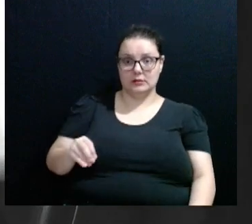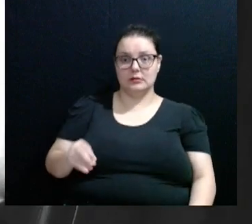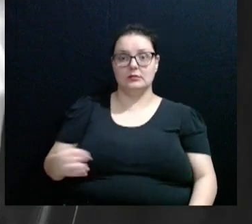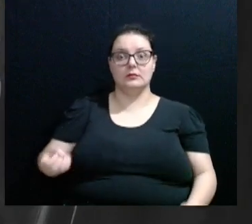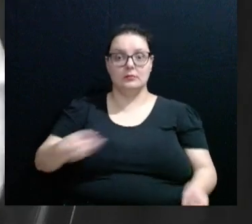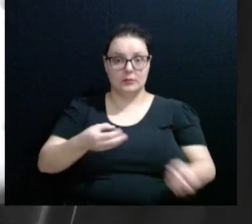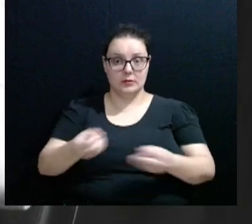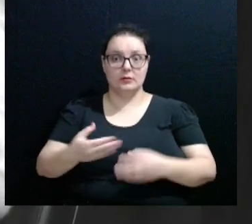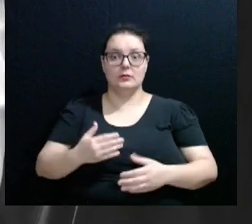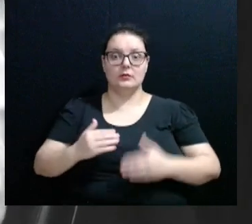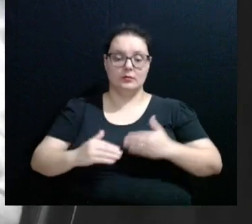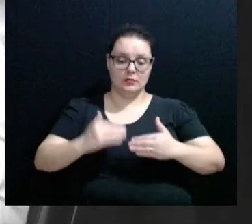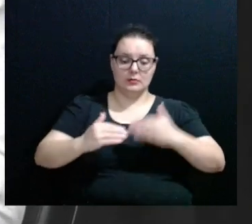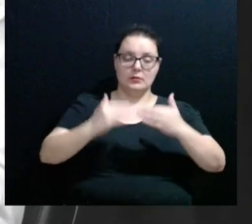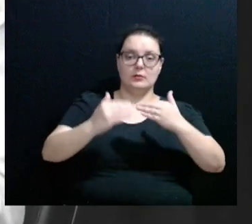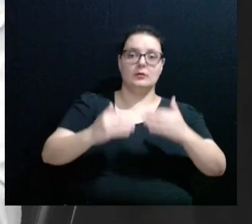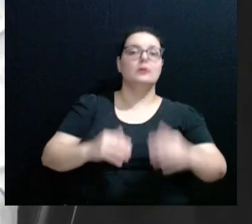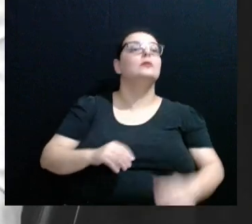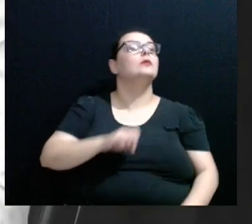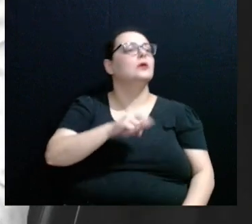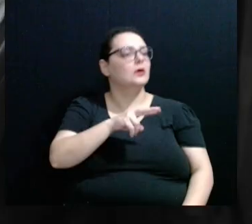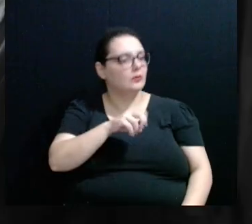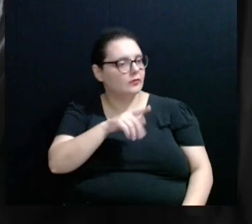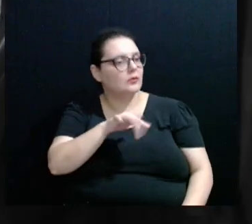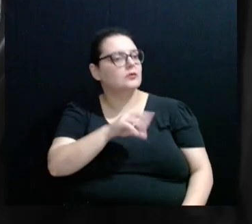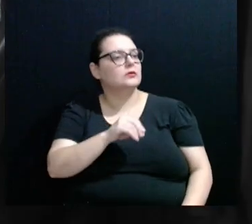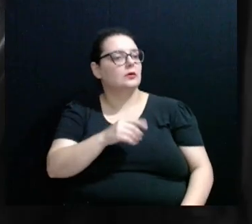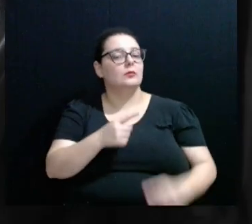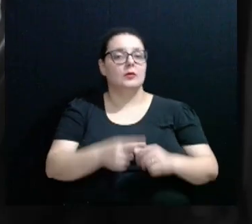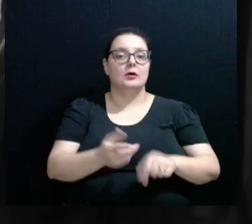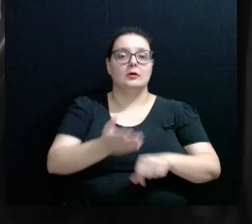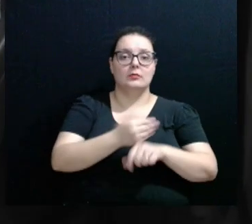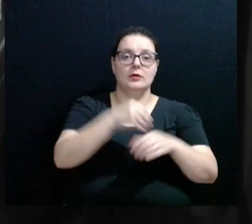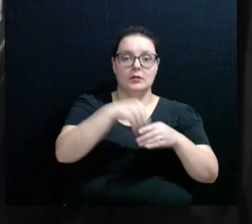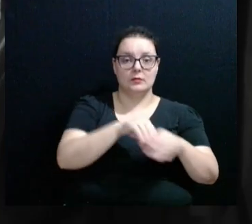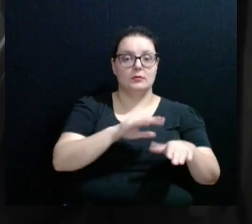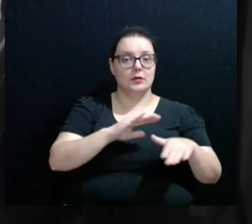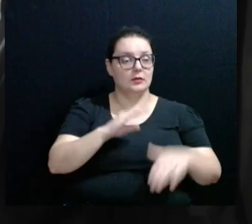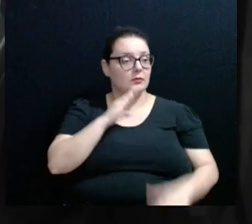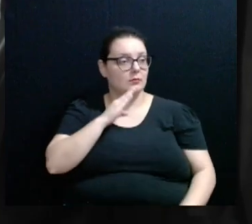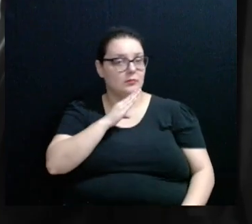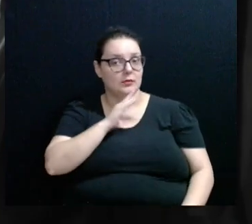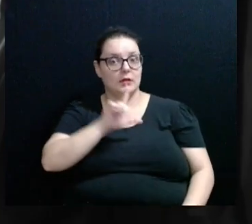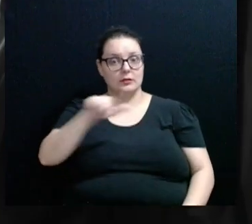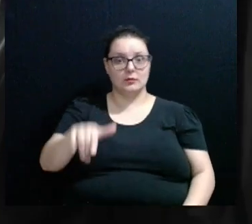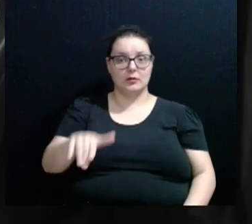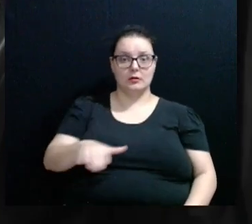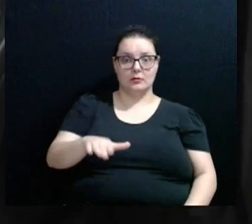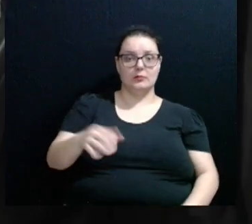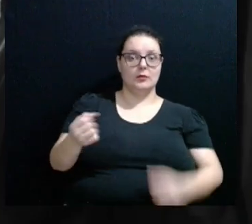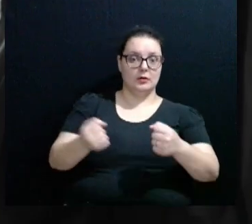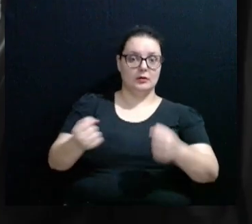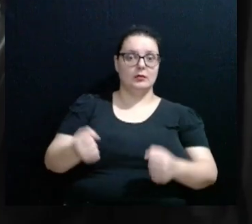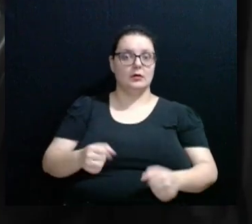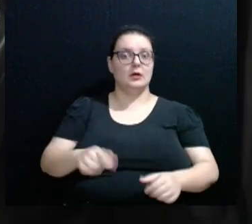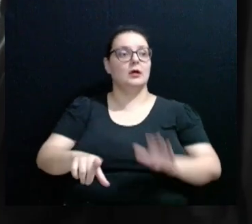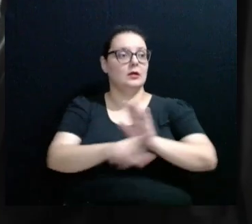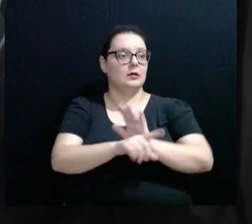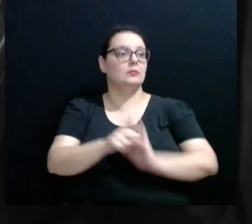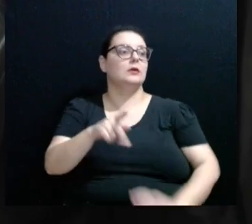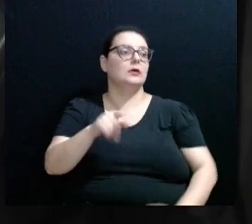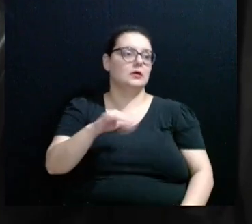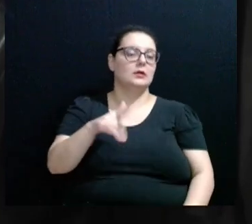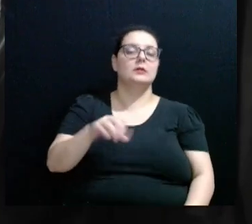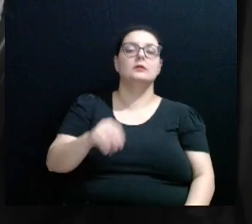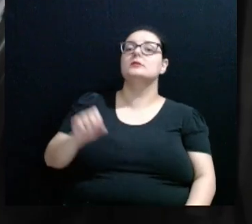né, uma evolução. Foi uma evolução porque antes era dentro do bar. Isso. Aí foi para o carro. Isso. Aí foi a lei do pancadão. E aí veio a lei do